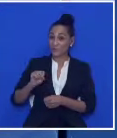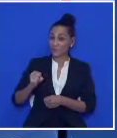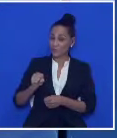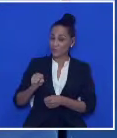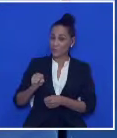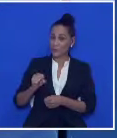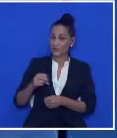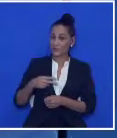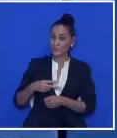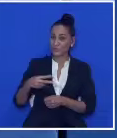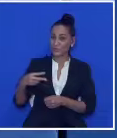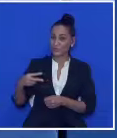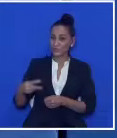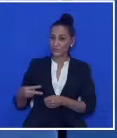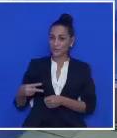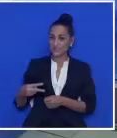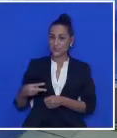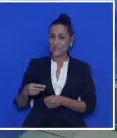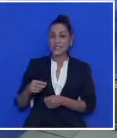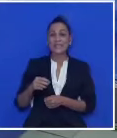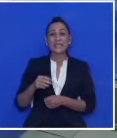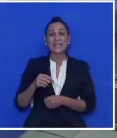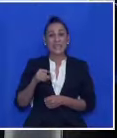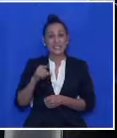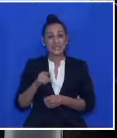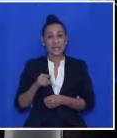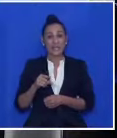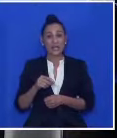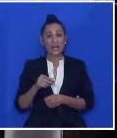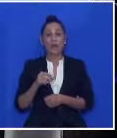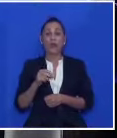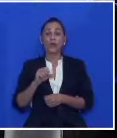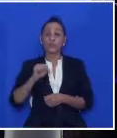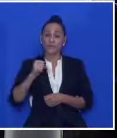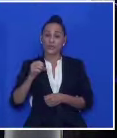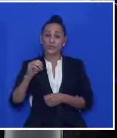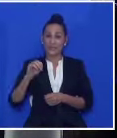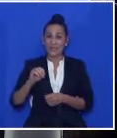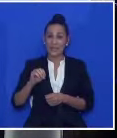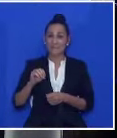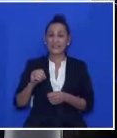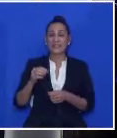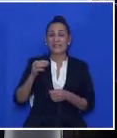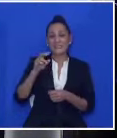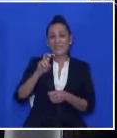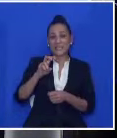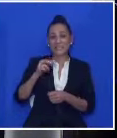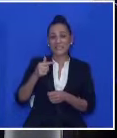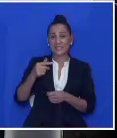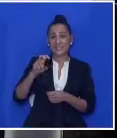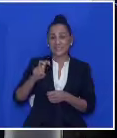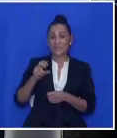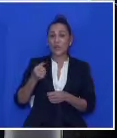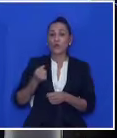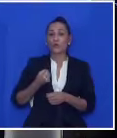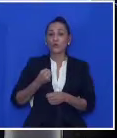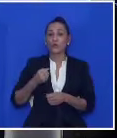08 e 22. Então, se entre 80 e 75 você anotou um outro número aí, o número